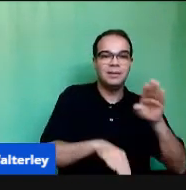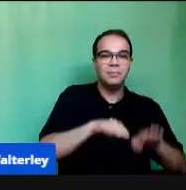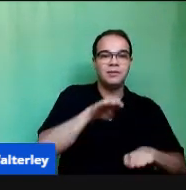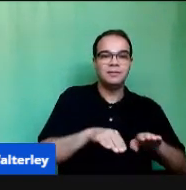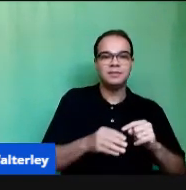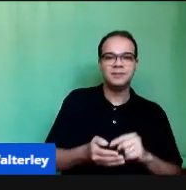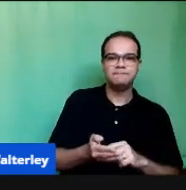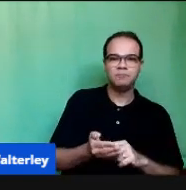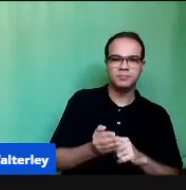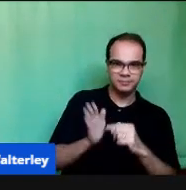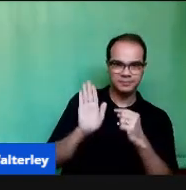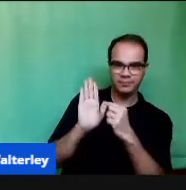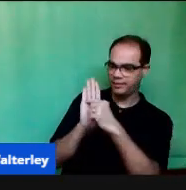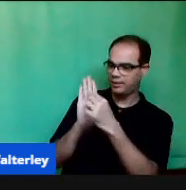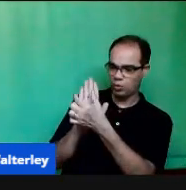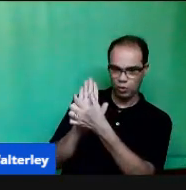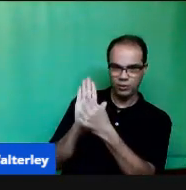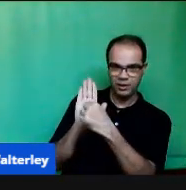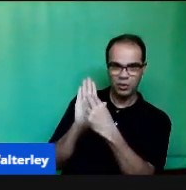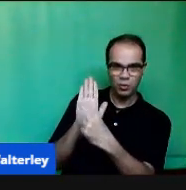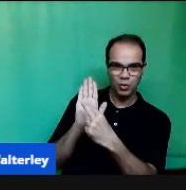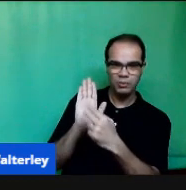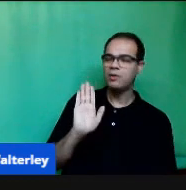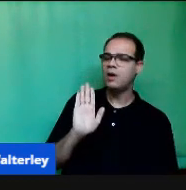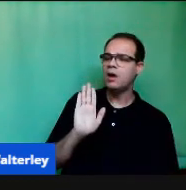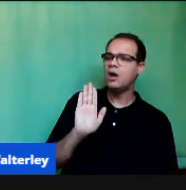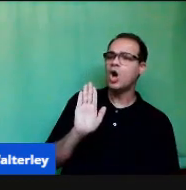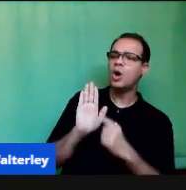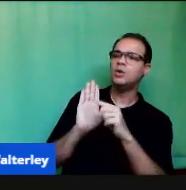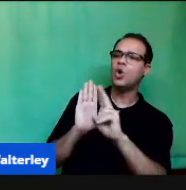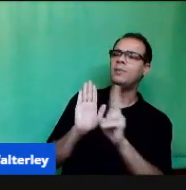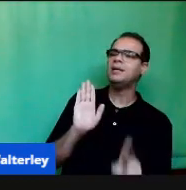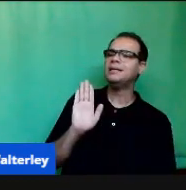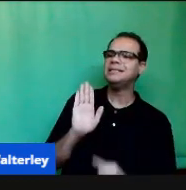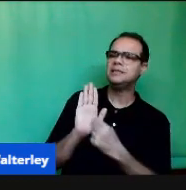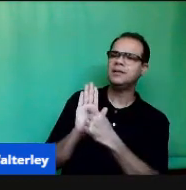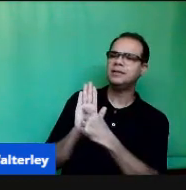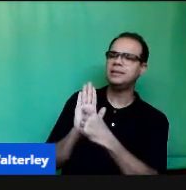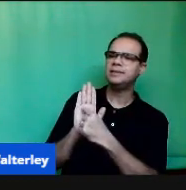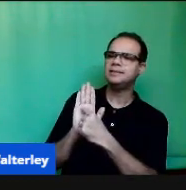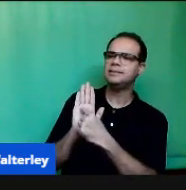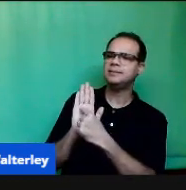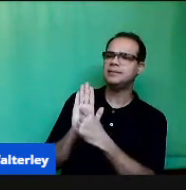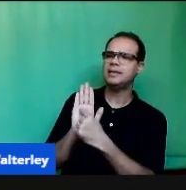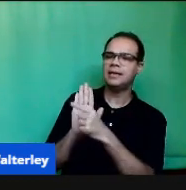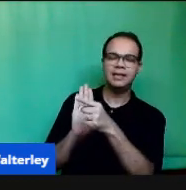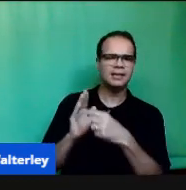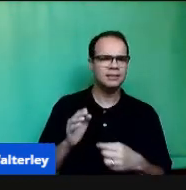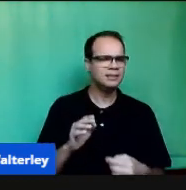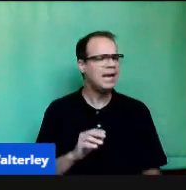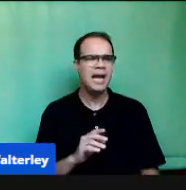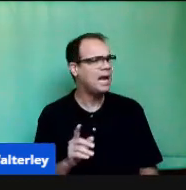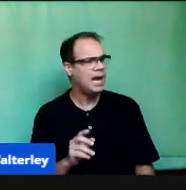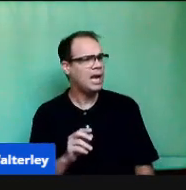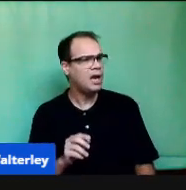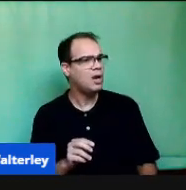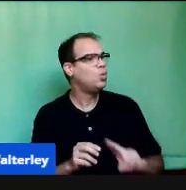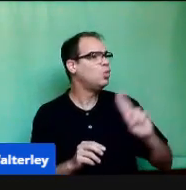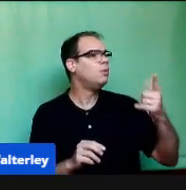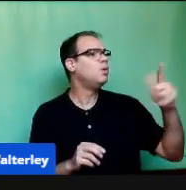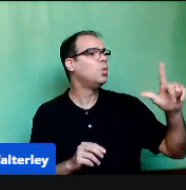Olha como parece simples, mas infelizmente as instituições normativas, elas vão ter